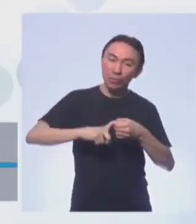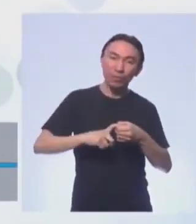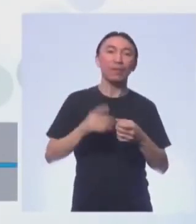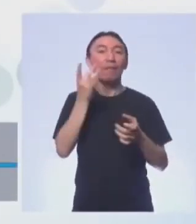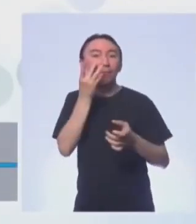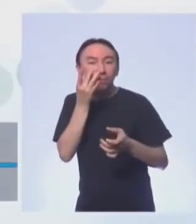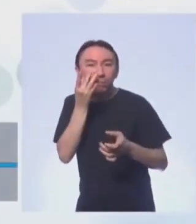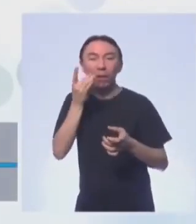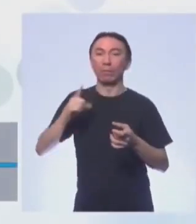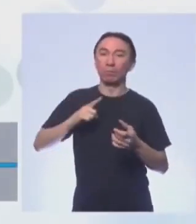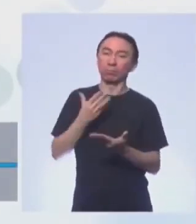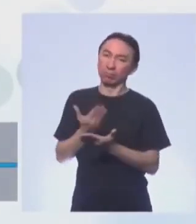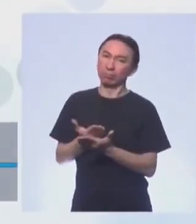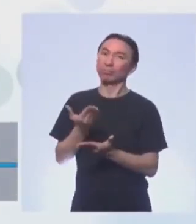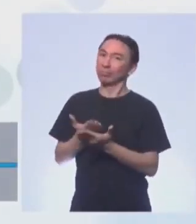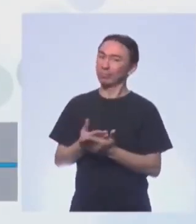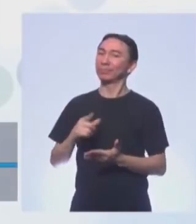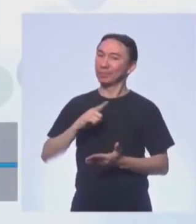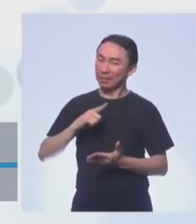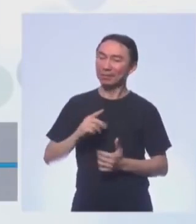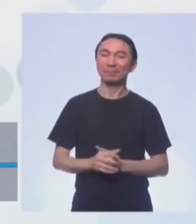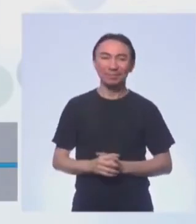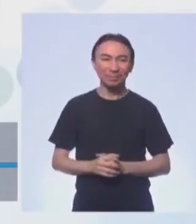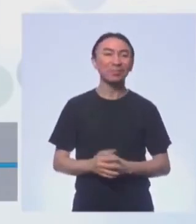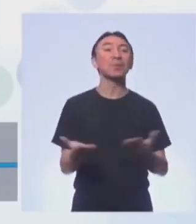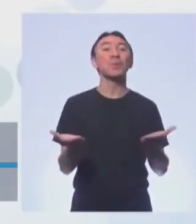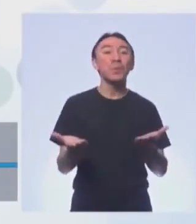vai transformar o texto que a gente já tem